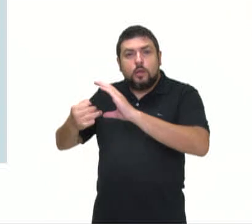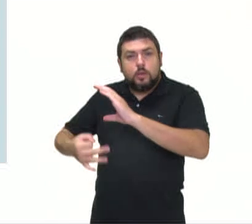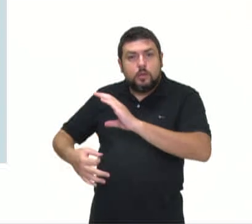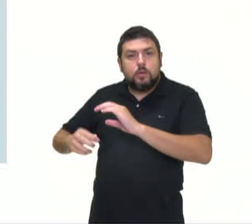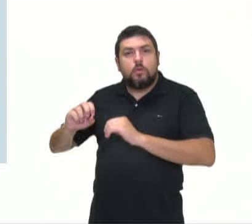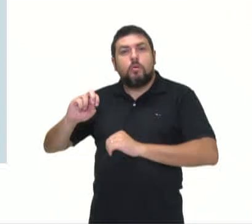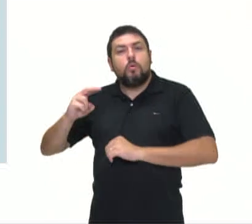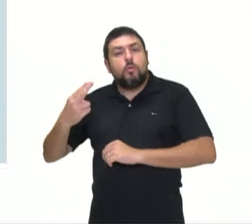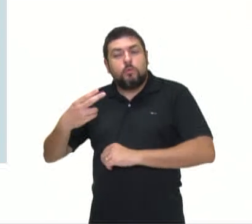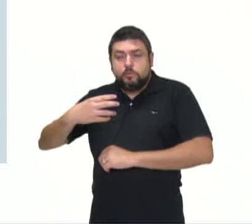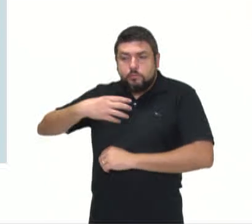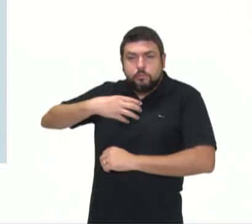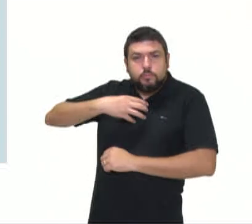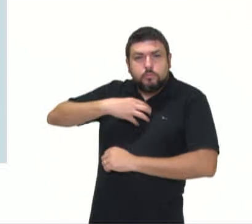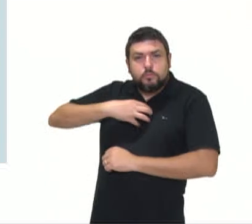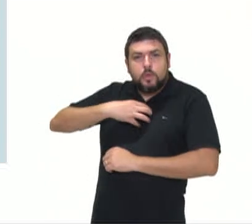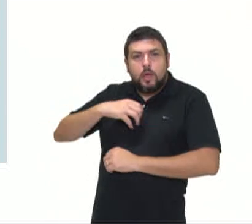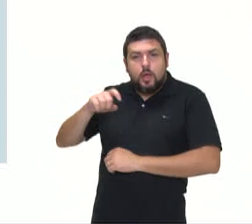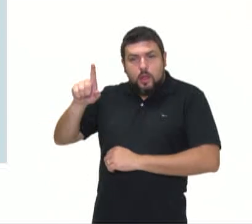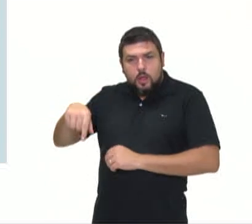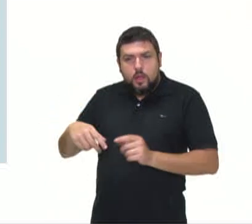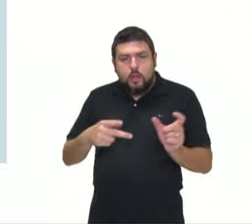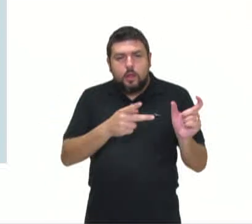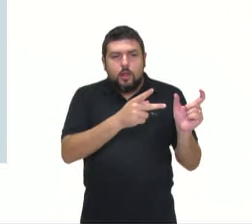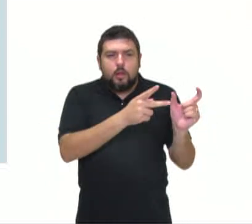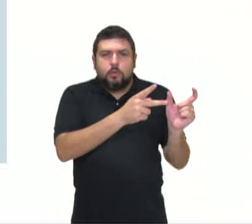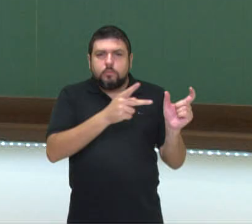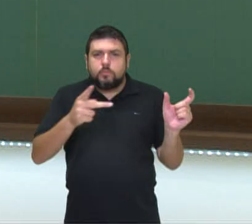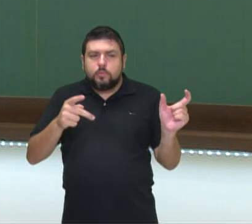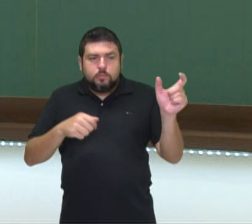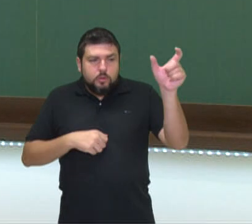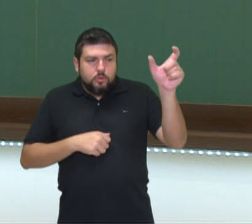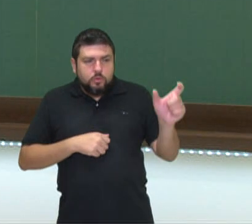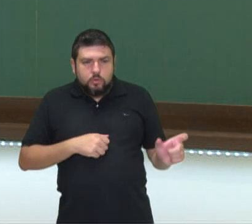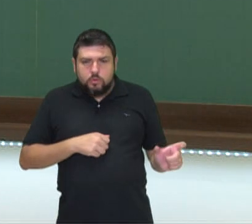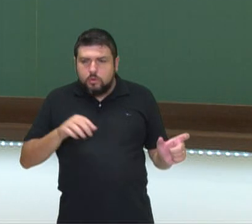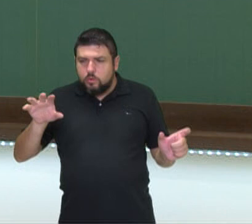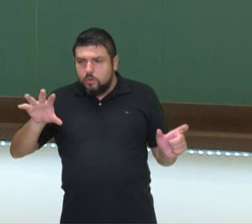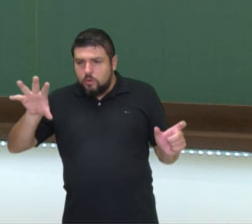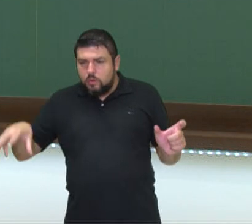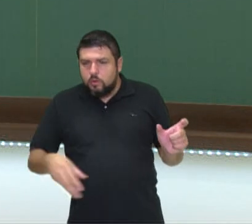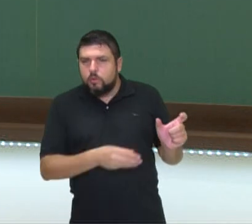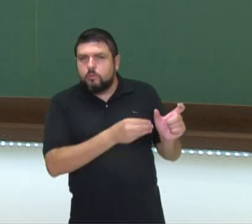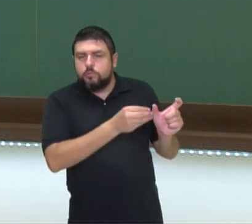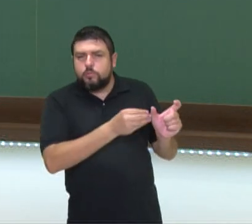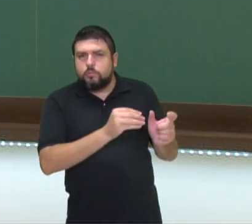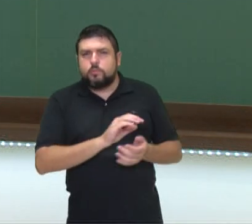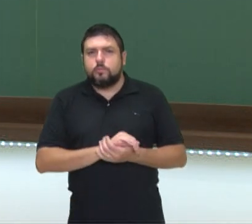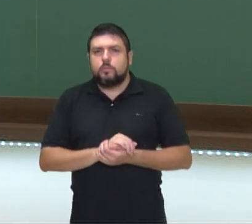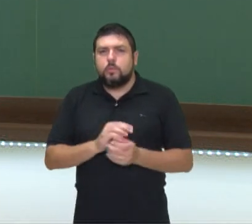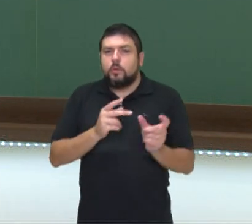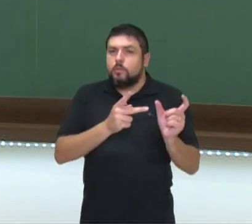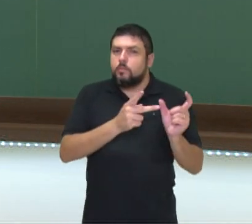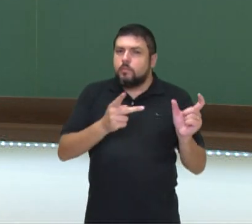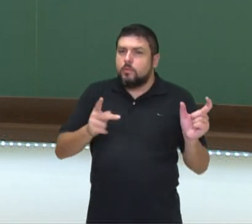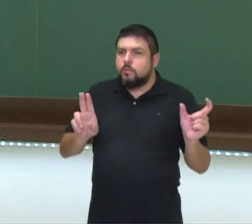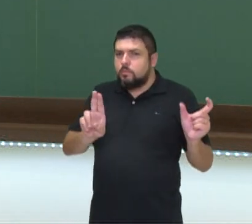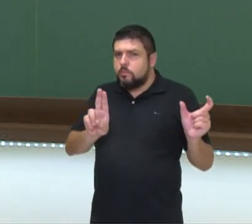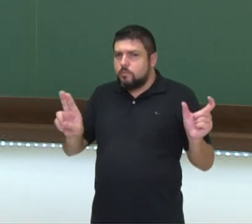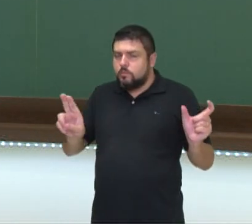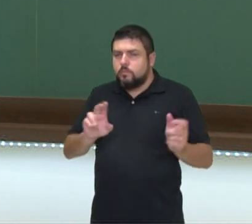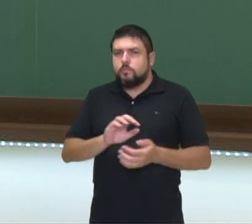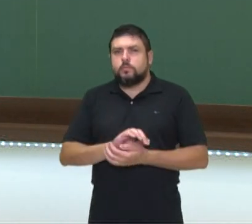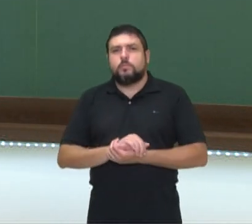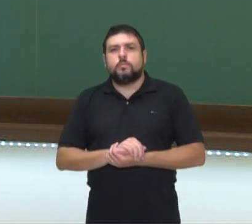sujeito, classificado como predicativo do sujeito. Então, recapitulamos o predicado nominal. Agora,